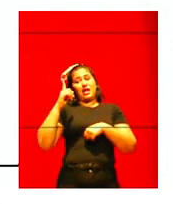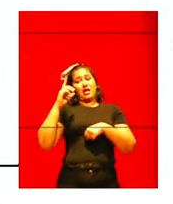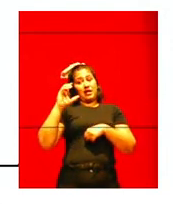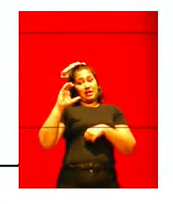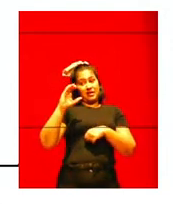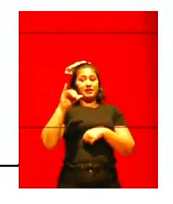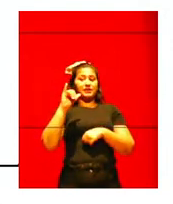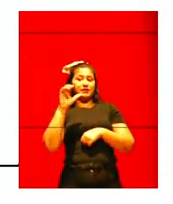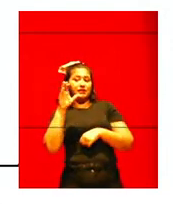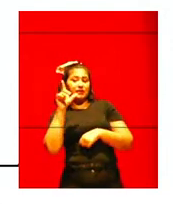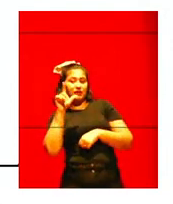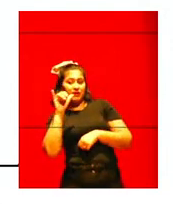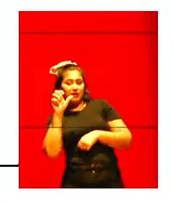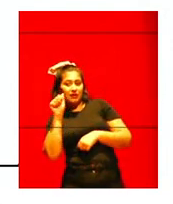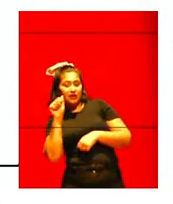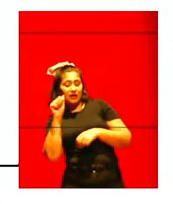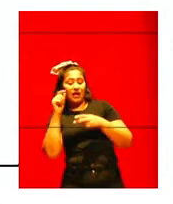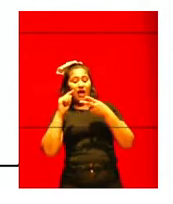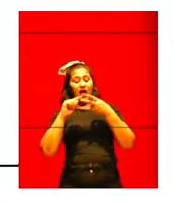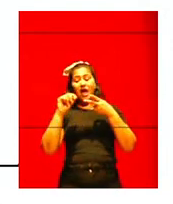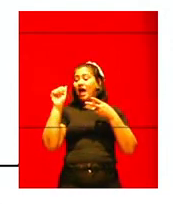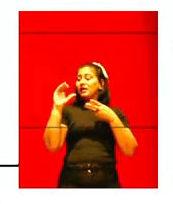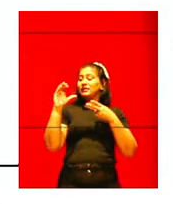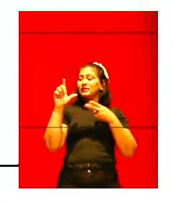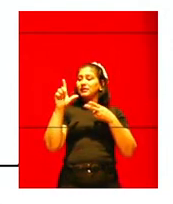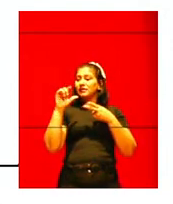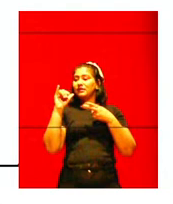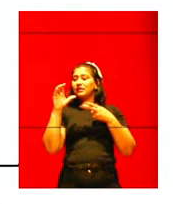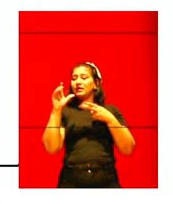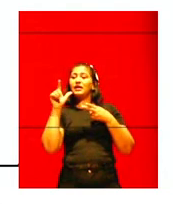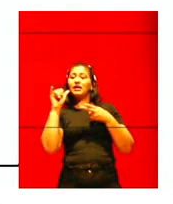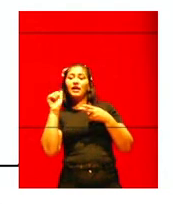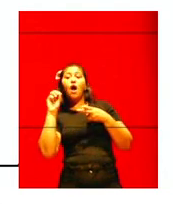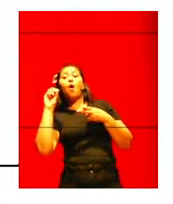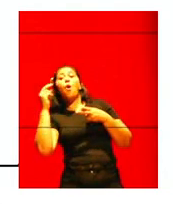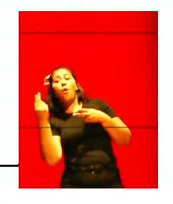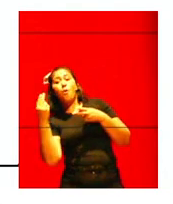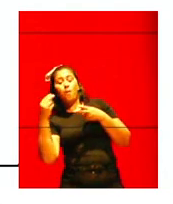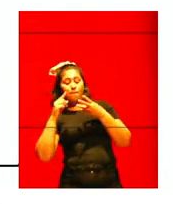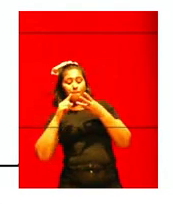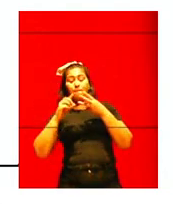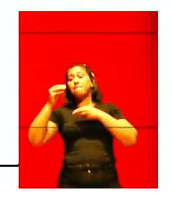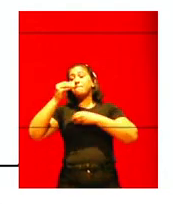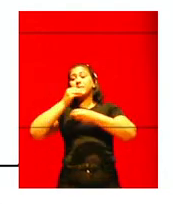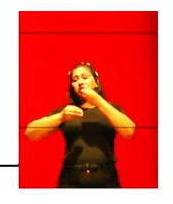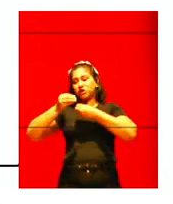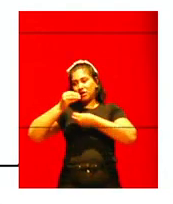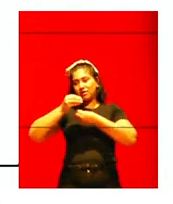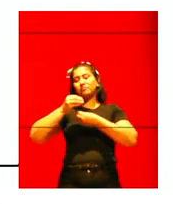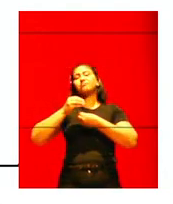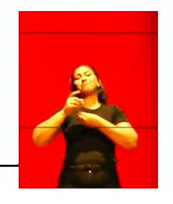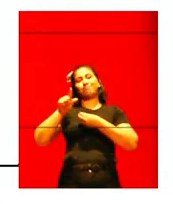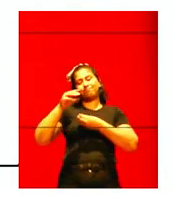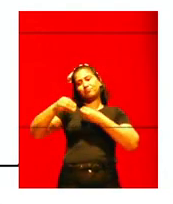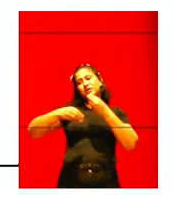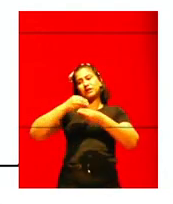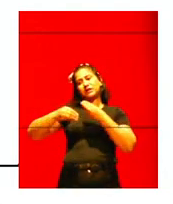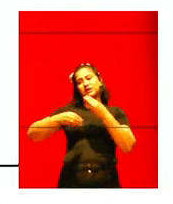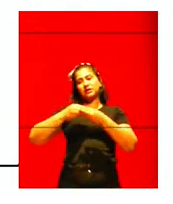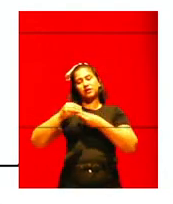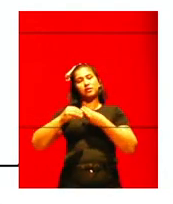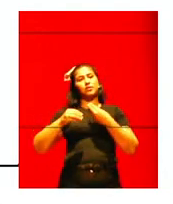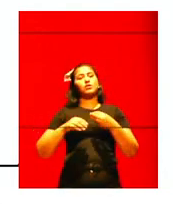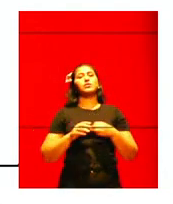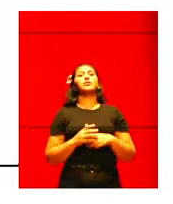cíclica, acíclica ou mista? Mista. Homogênea ou